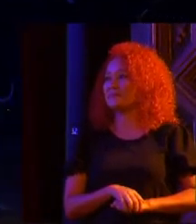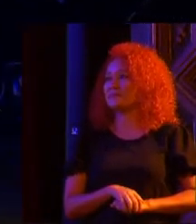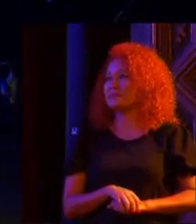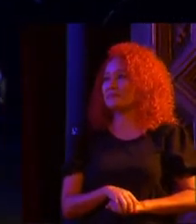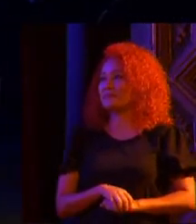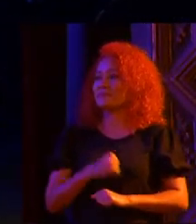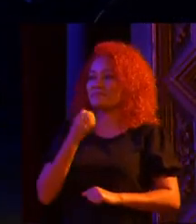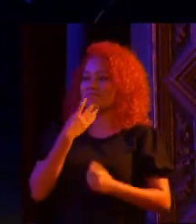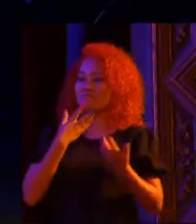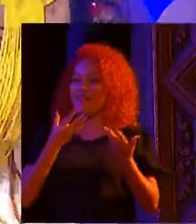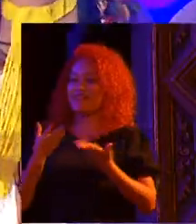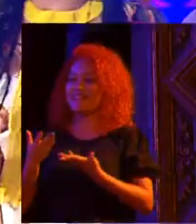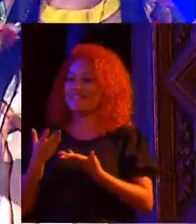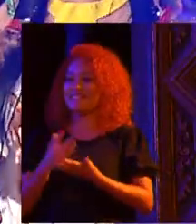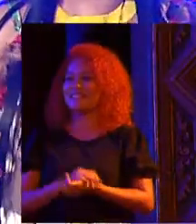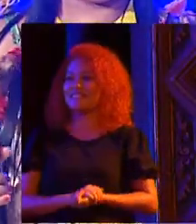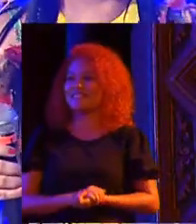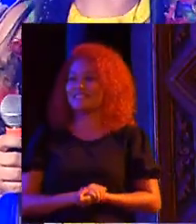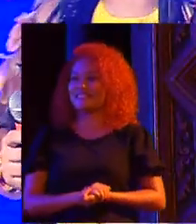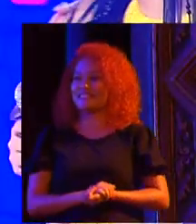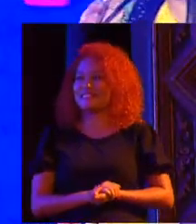Sejam bem-vindos. Val.